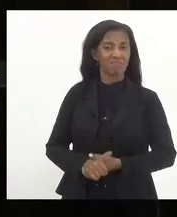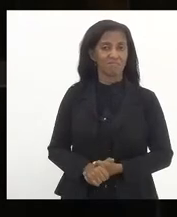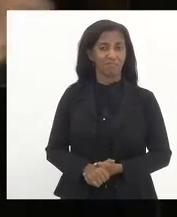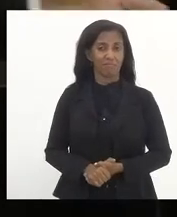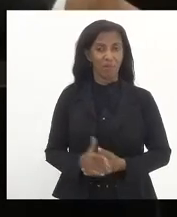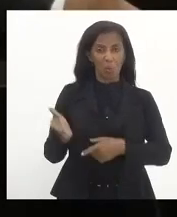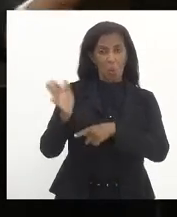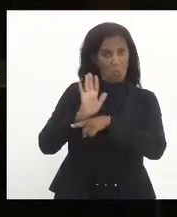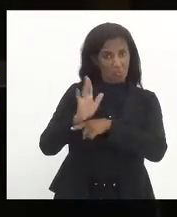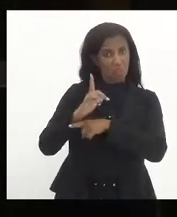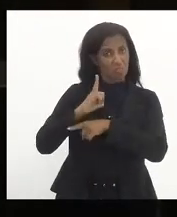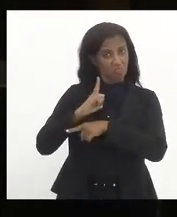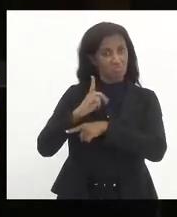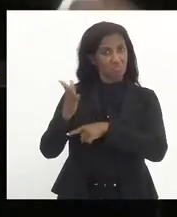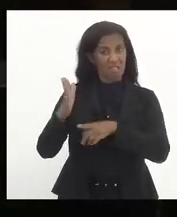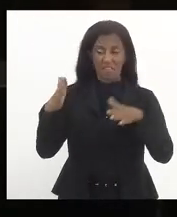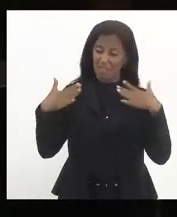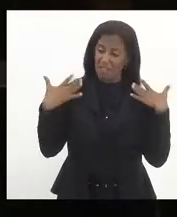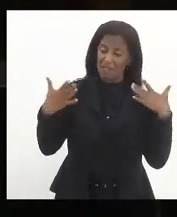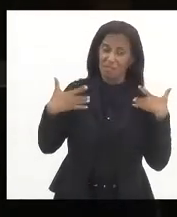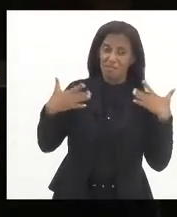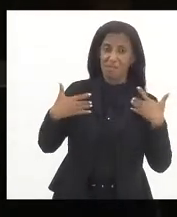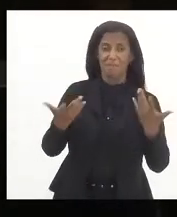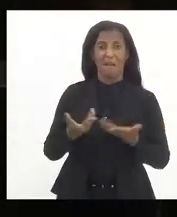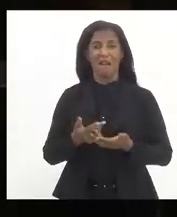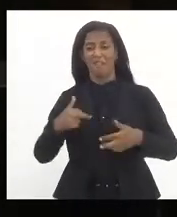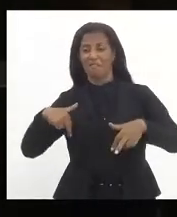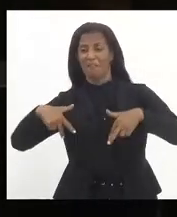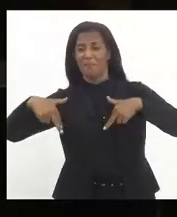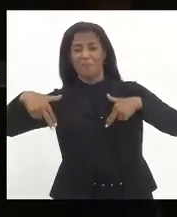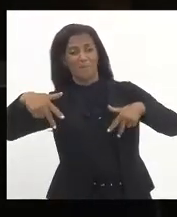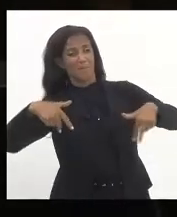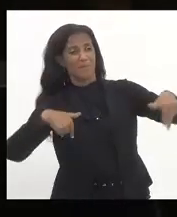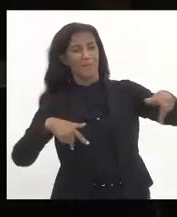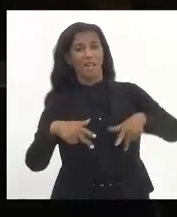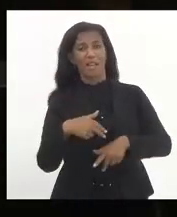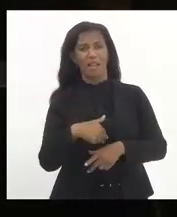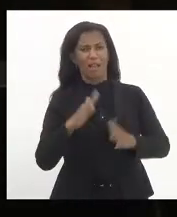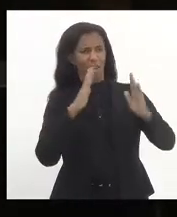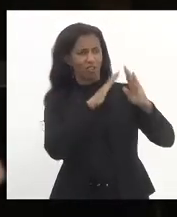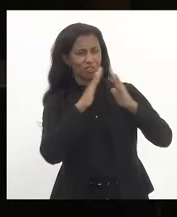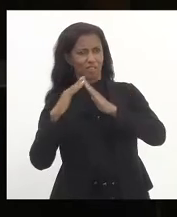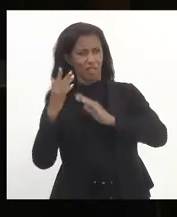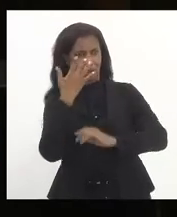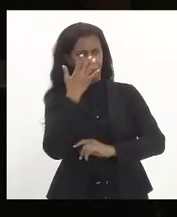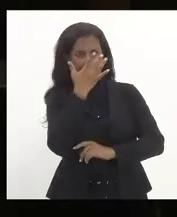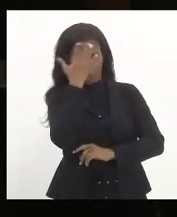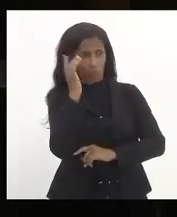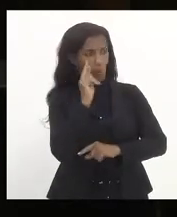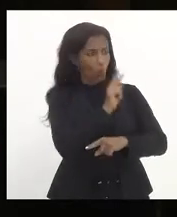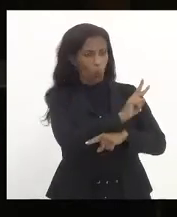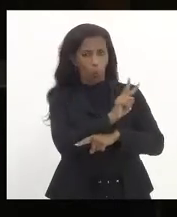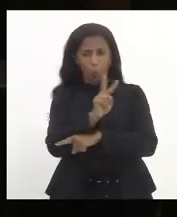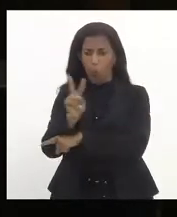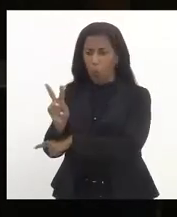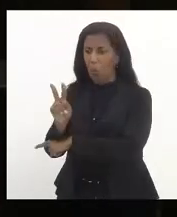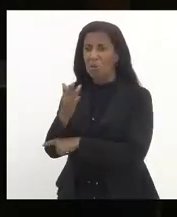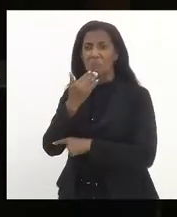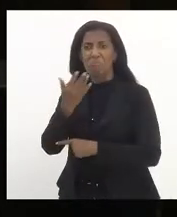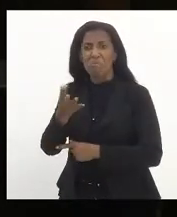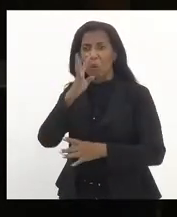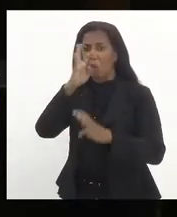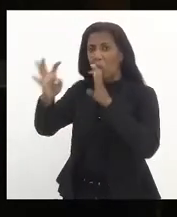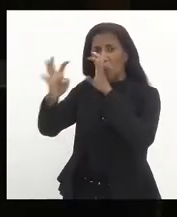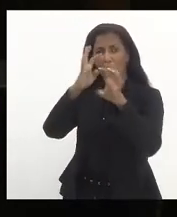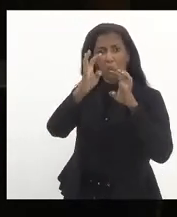O vídeo circula, bem animado, e ia para lá, os moradores ficavam olhando para ele. Ninguém exigiu nada, ninguém o acusou